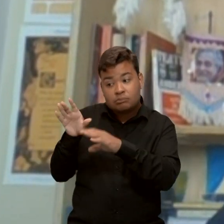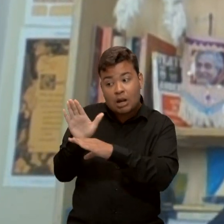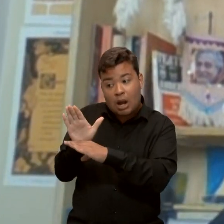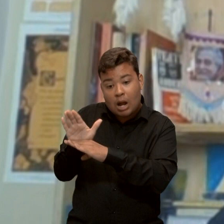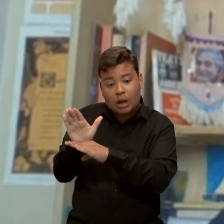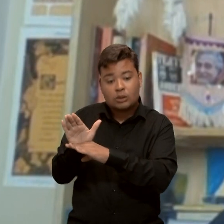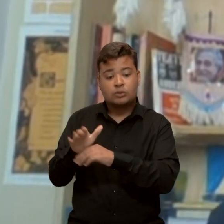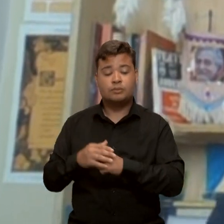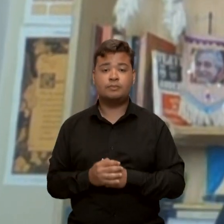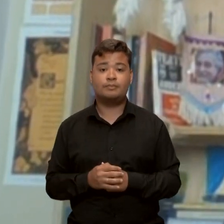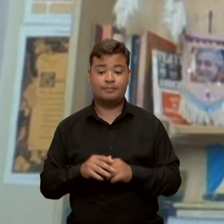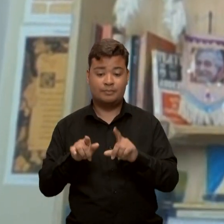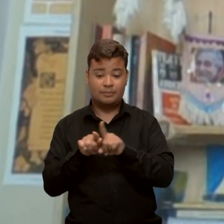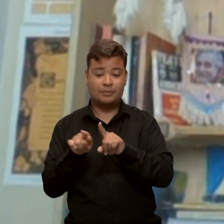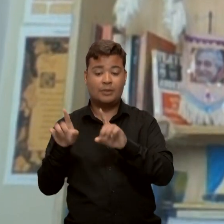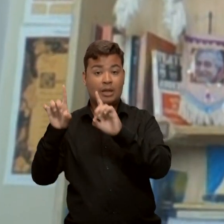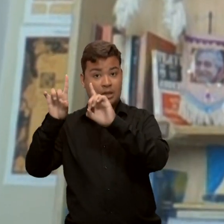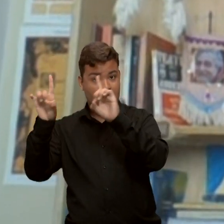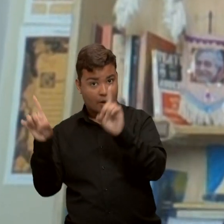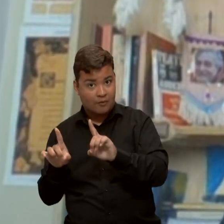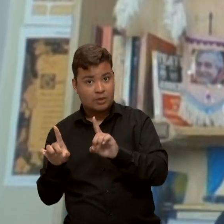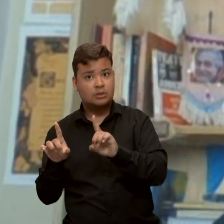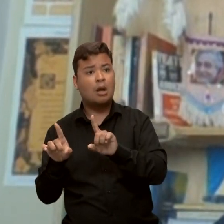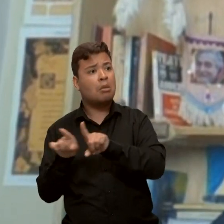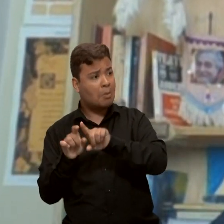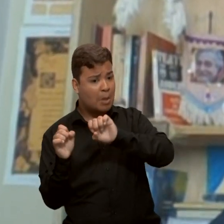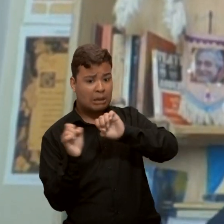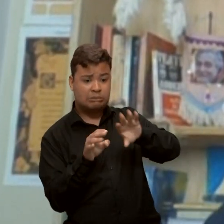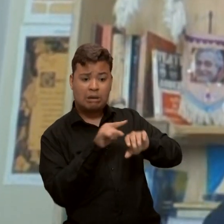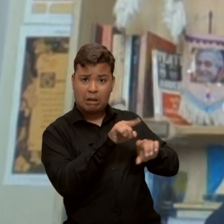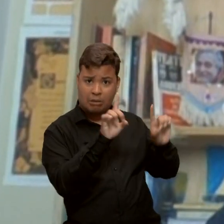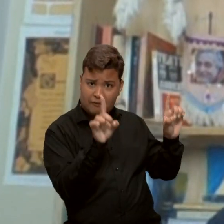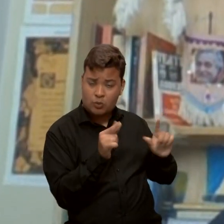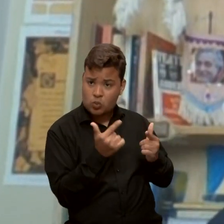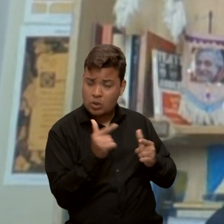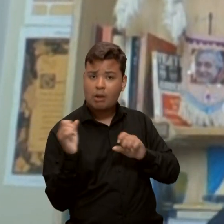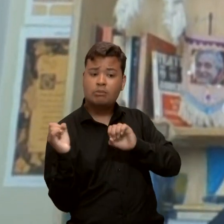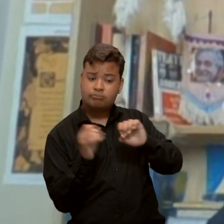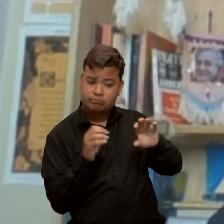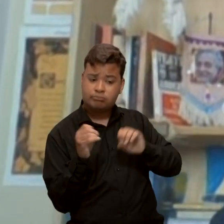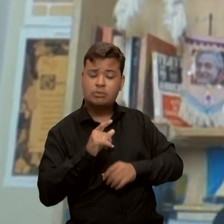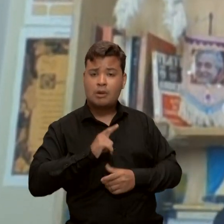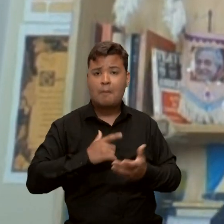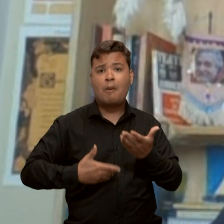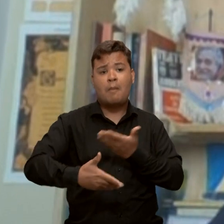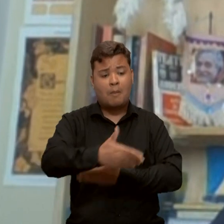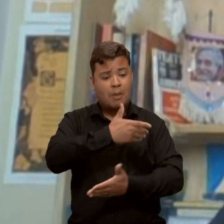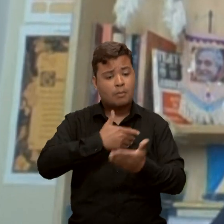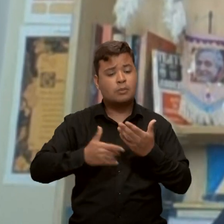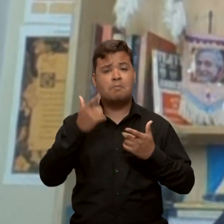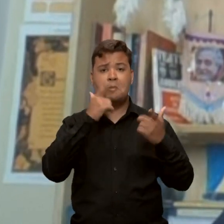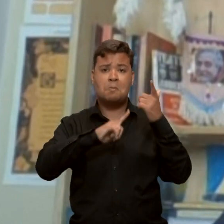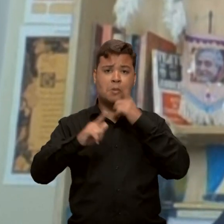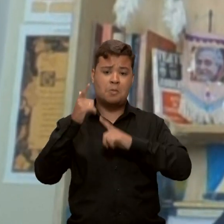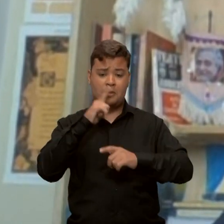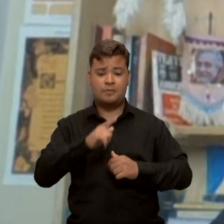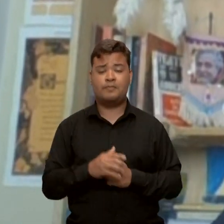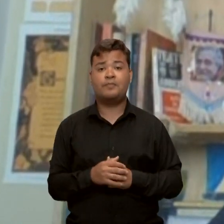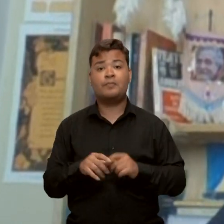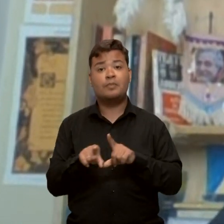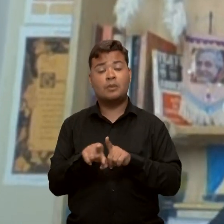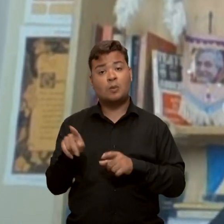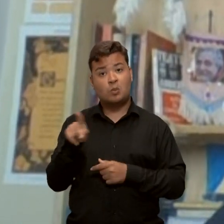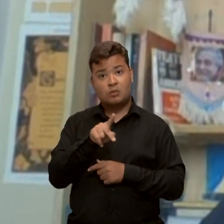e o estudante com deficiência também ensina o sem deficiência. Então, é uma troca em que todos ganham. E o professor de apoio, como a professora Miriam disse,